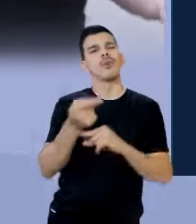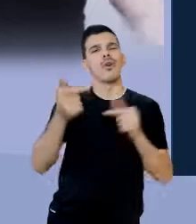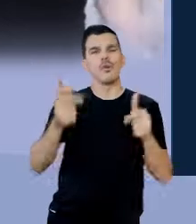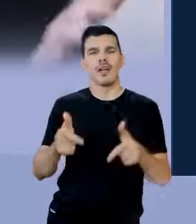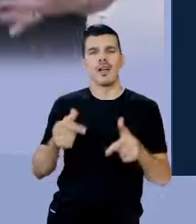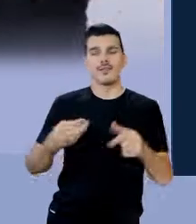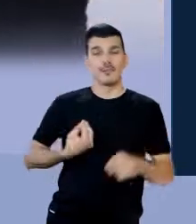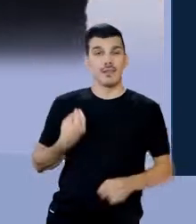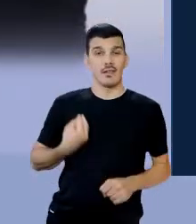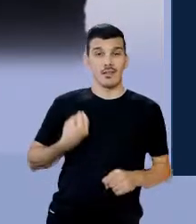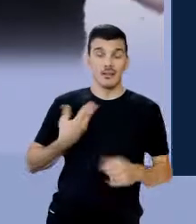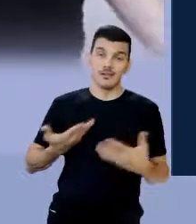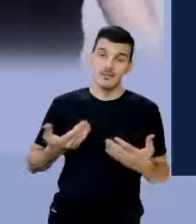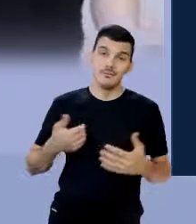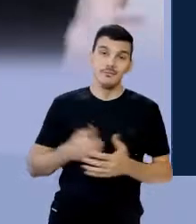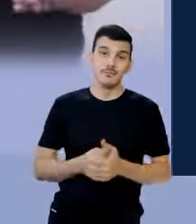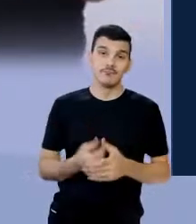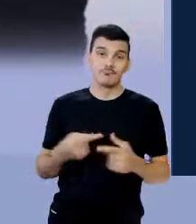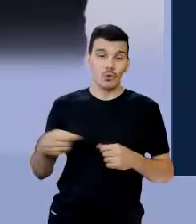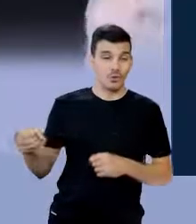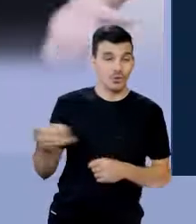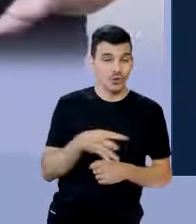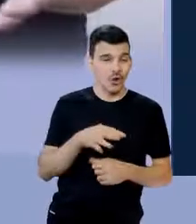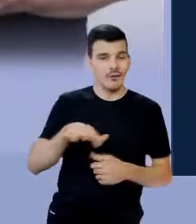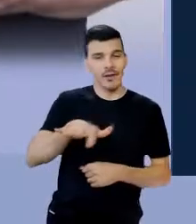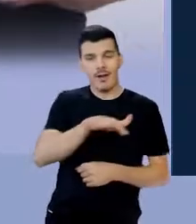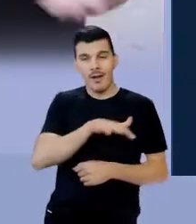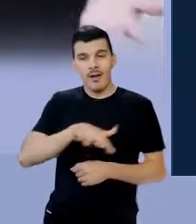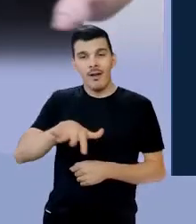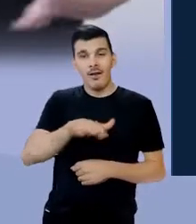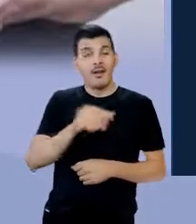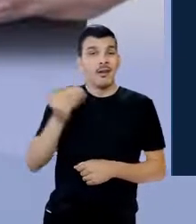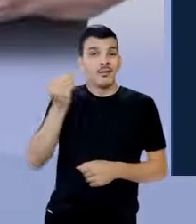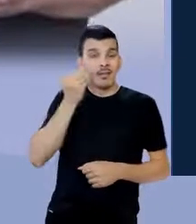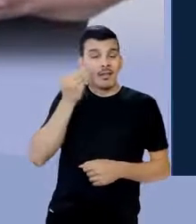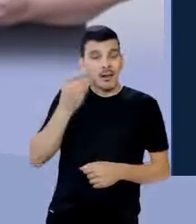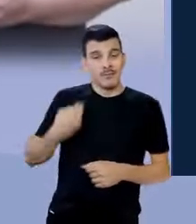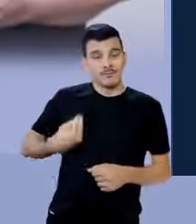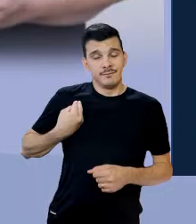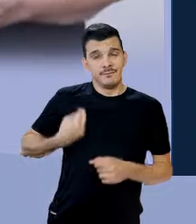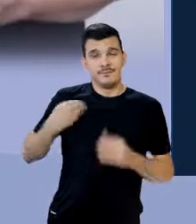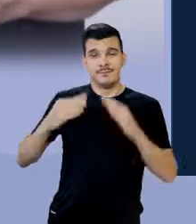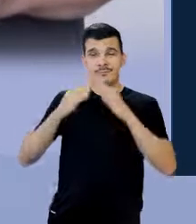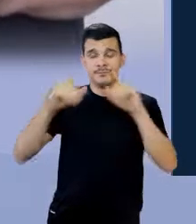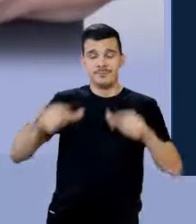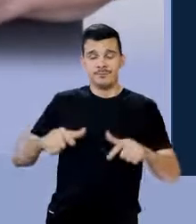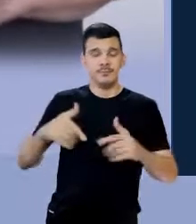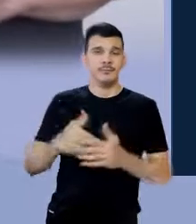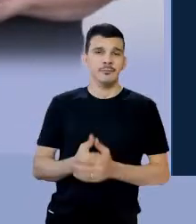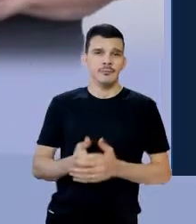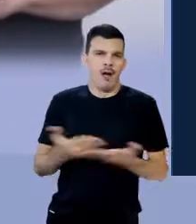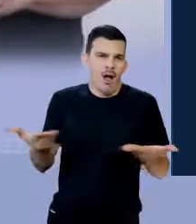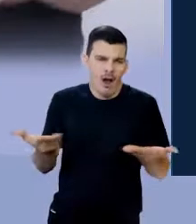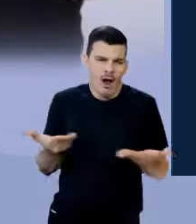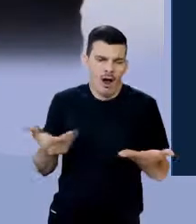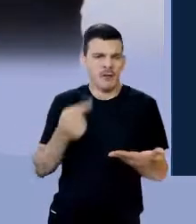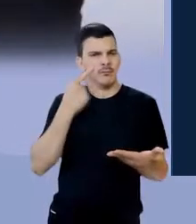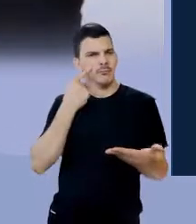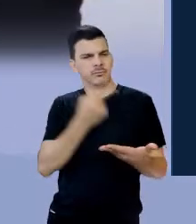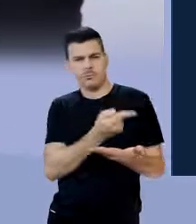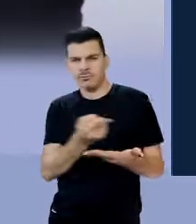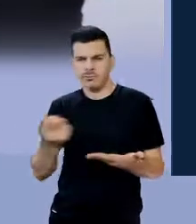buscar terras novas, buscar um novo local, uma nova região para residir, para morar.